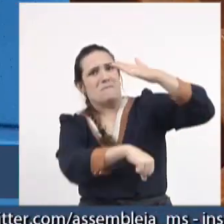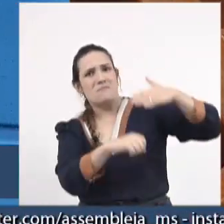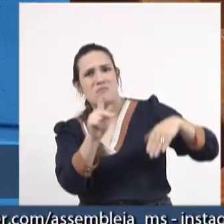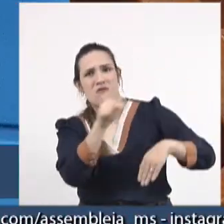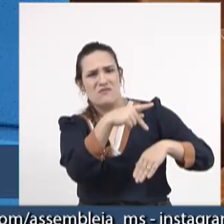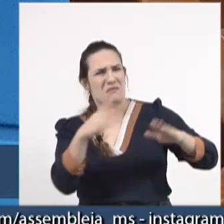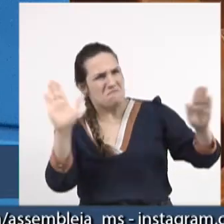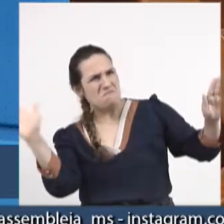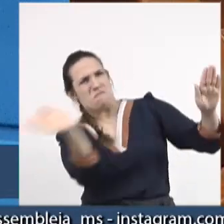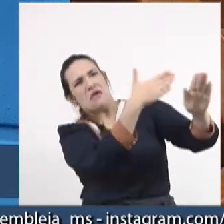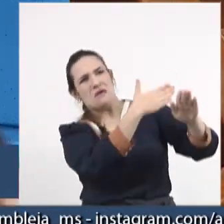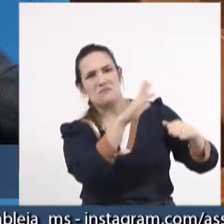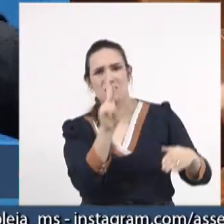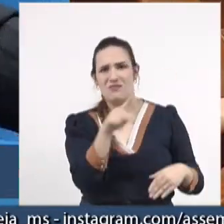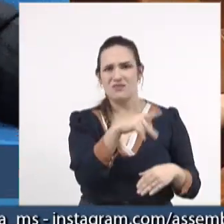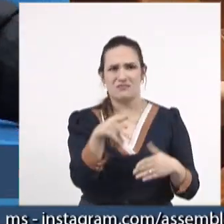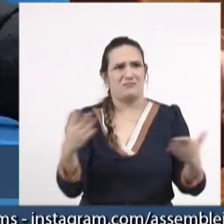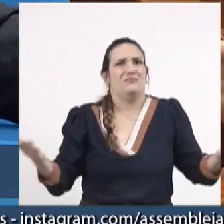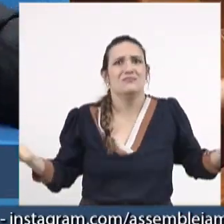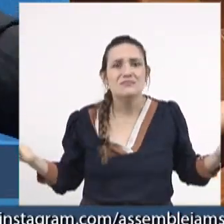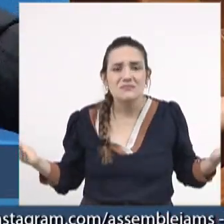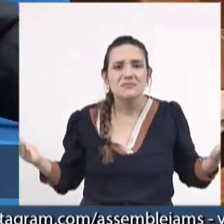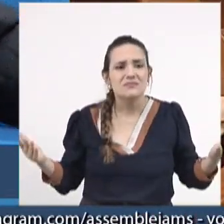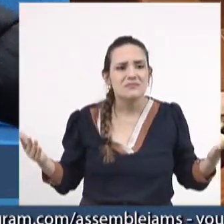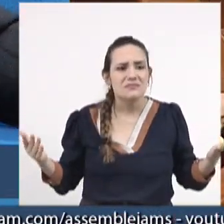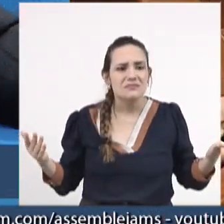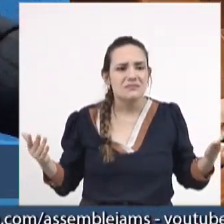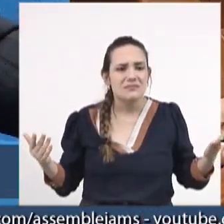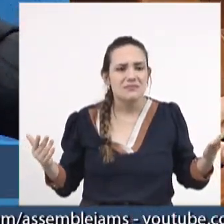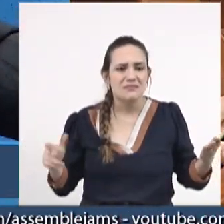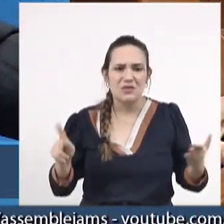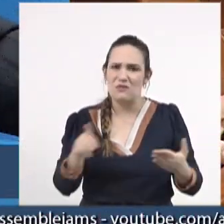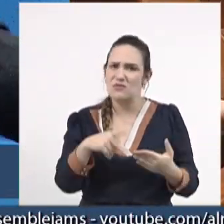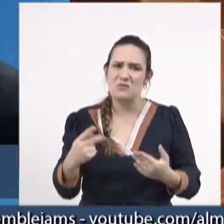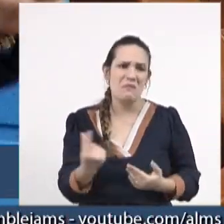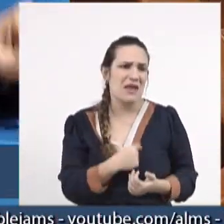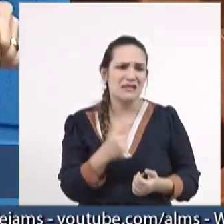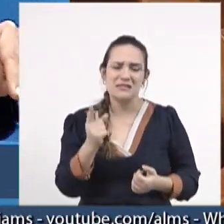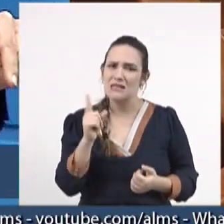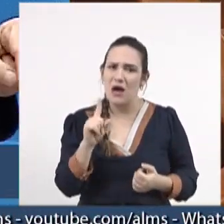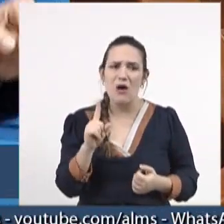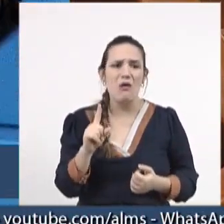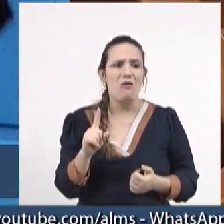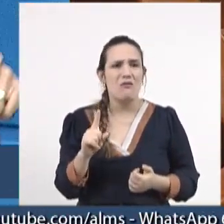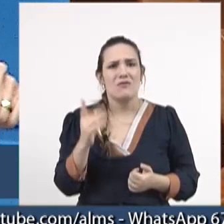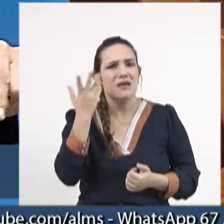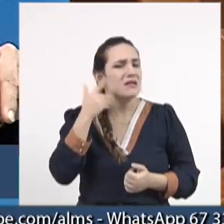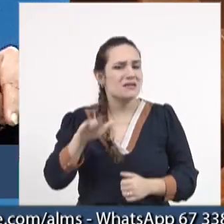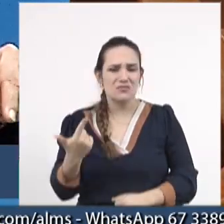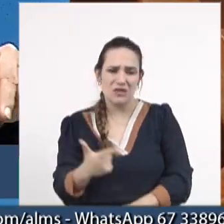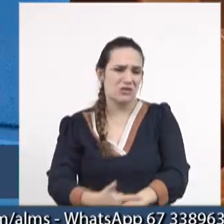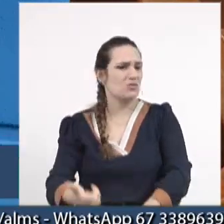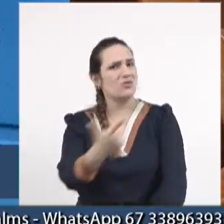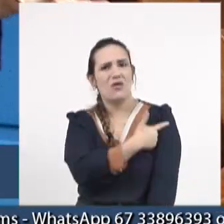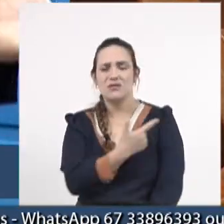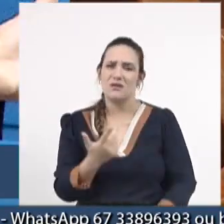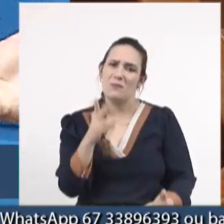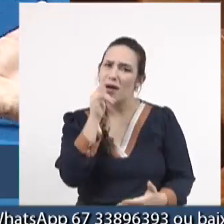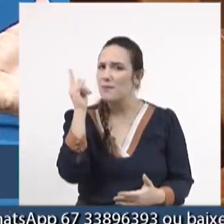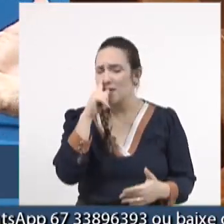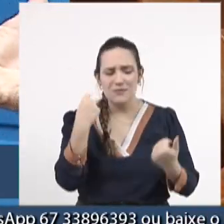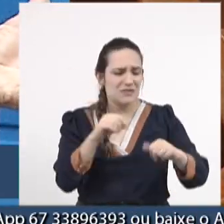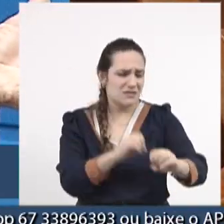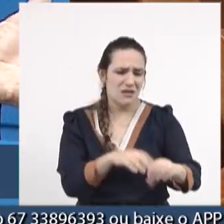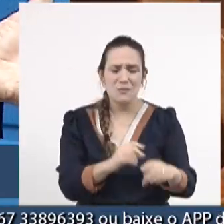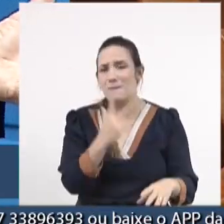tapa na cara de professor. Então, o professor não merece uma criança mal educada. Quem tem que educar são os pais. E as pessoas